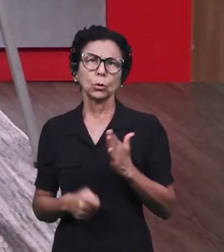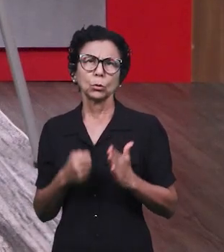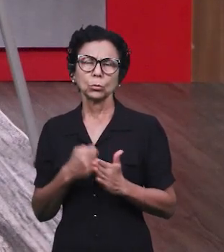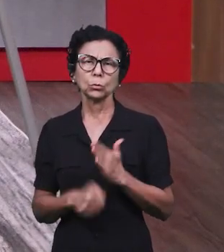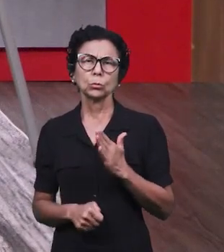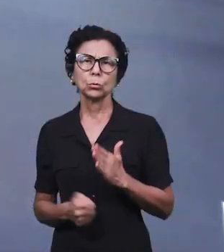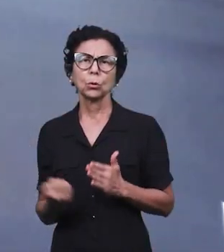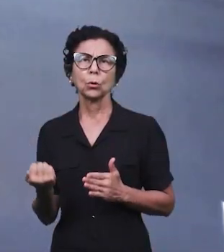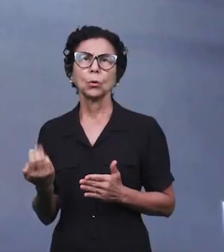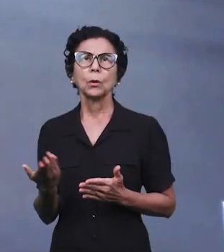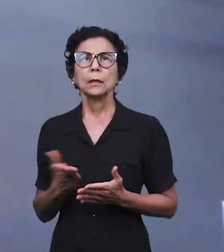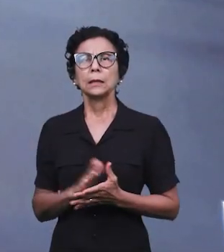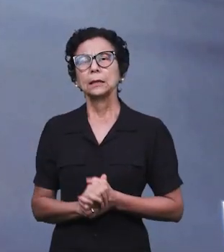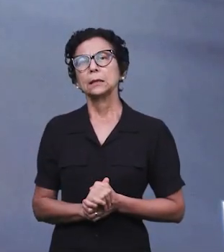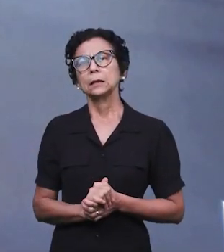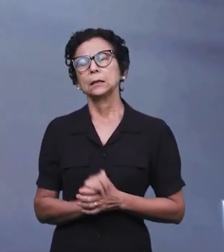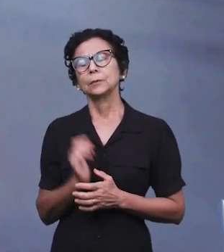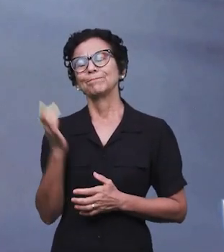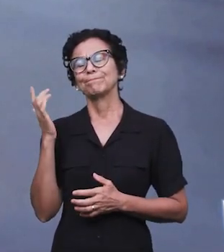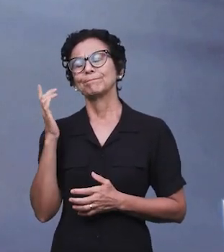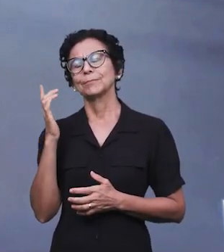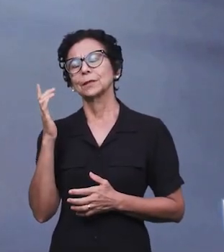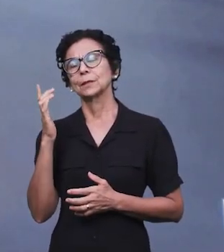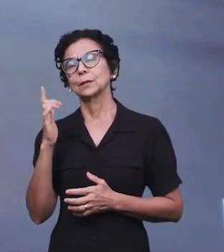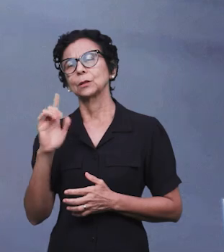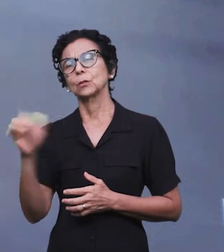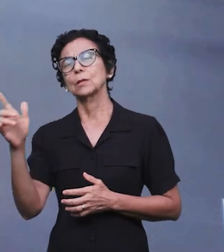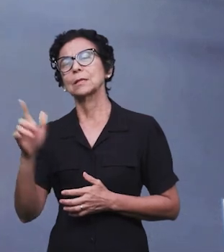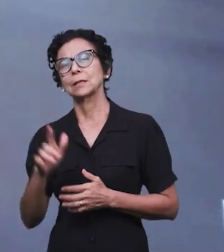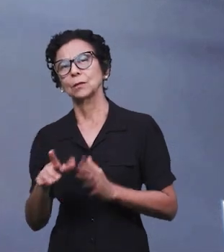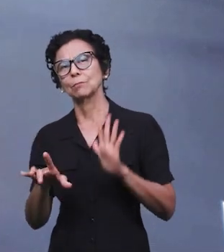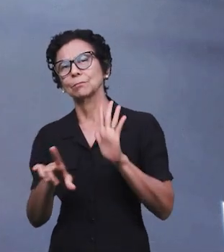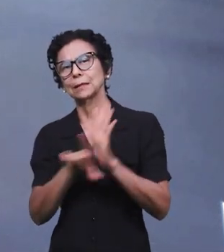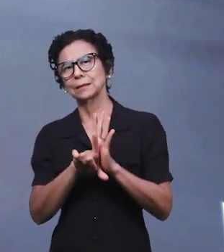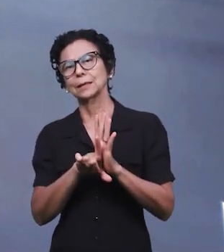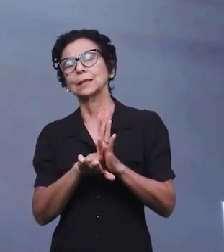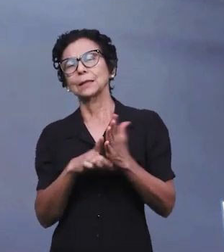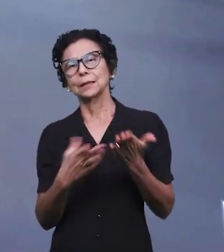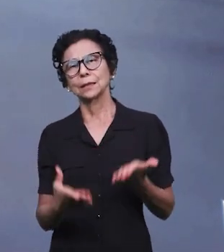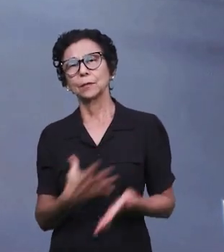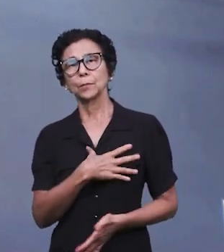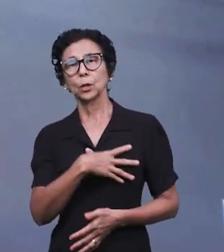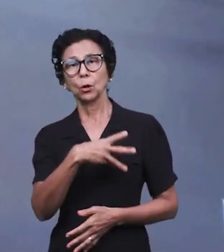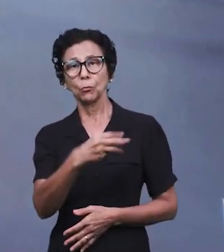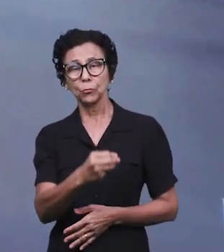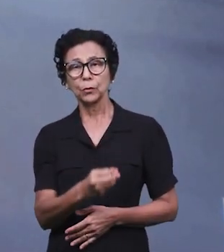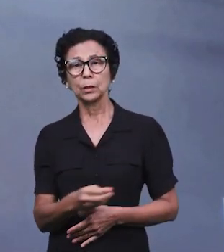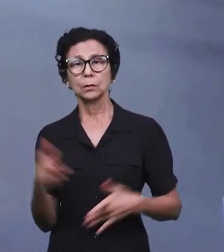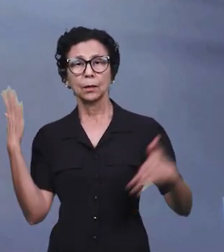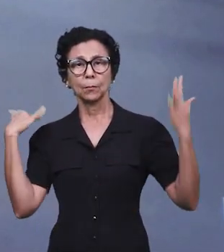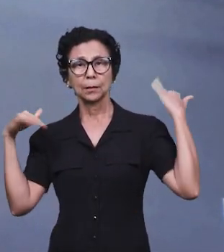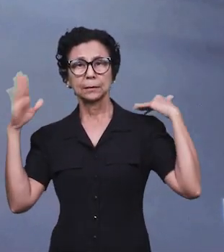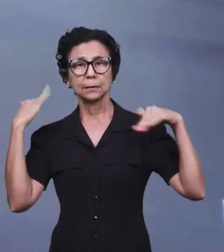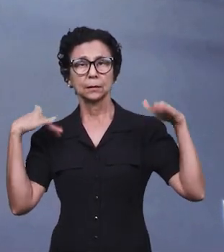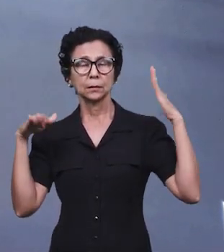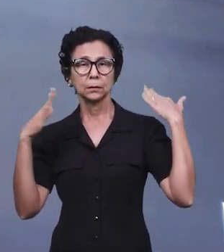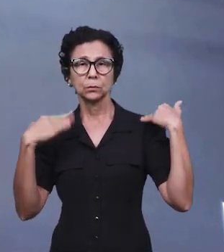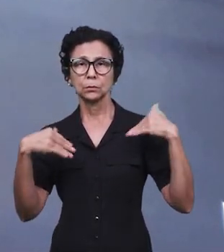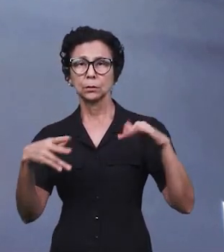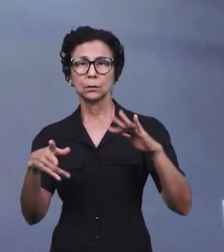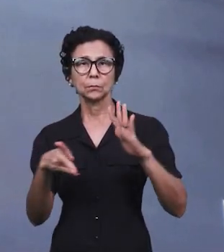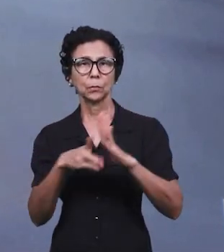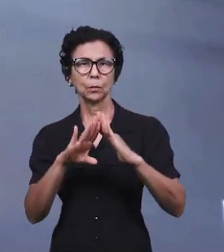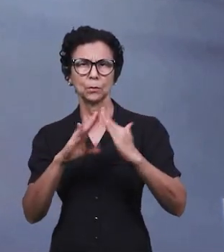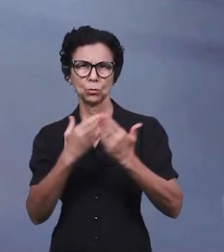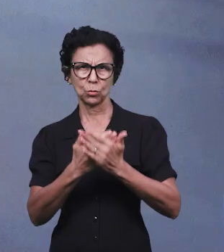dentro da escola, num passeio escolar. Então isso é uma coisa tão importante e isso pode acontecer assim, dentro da nossa